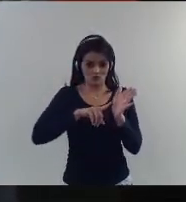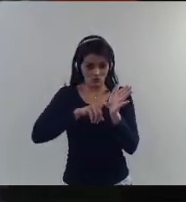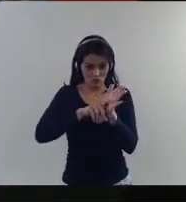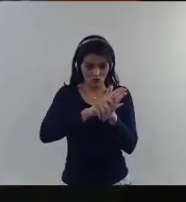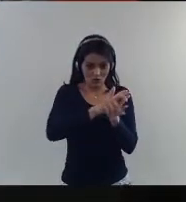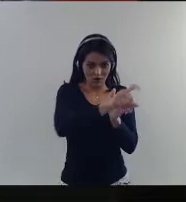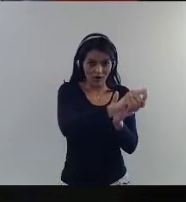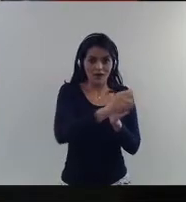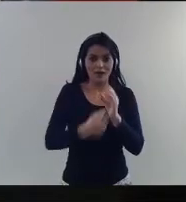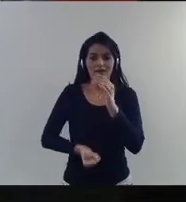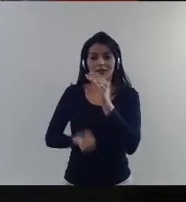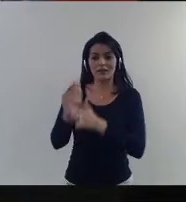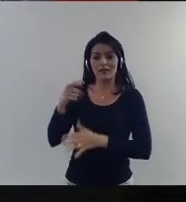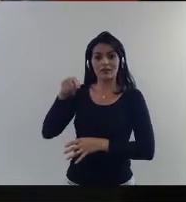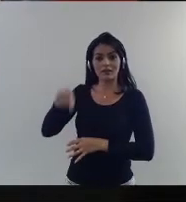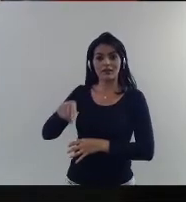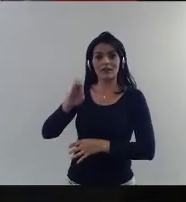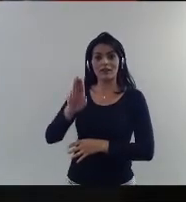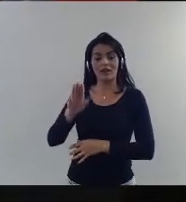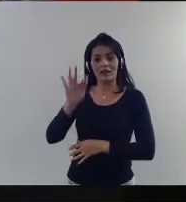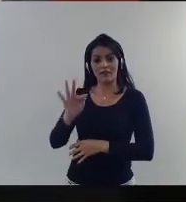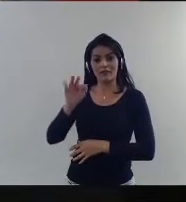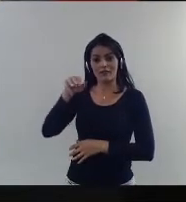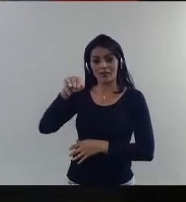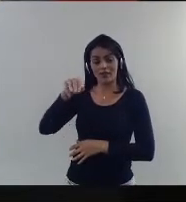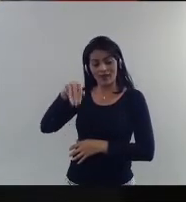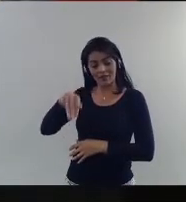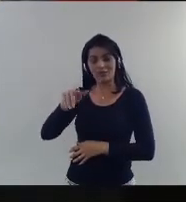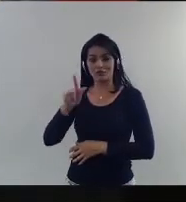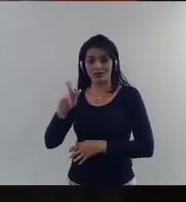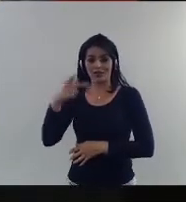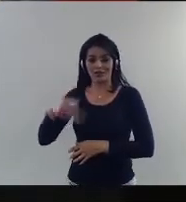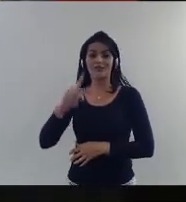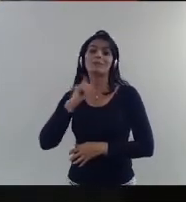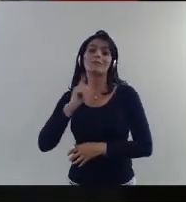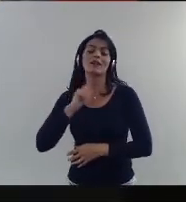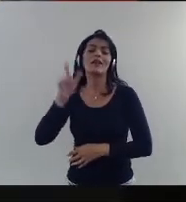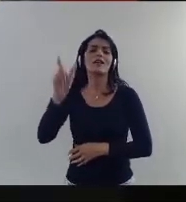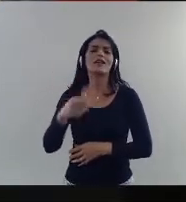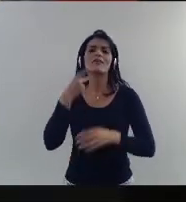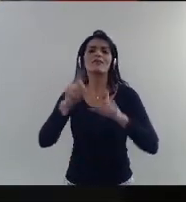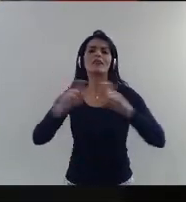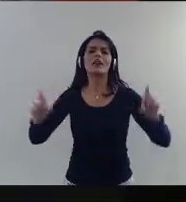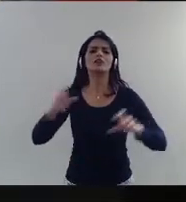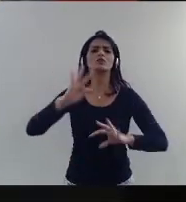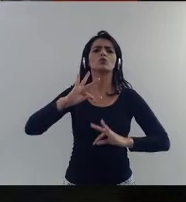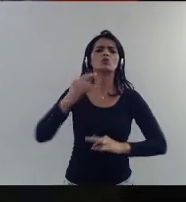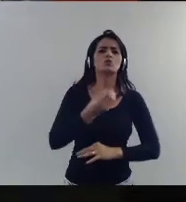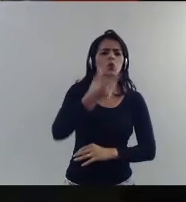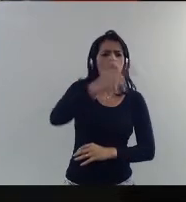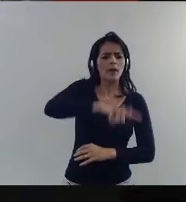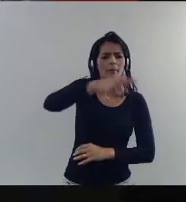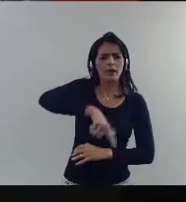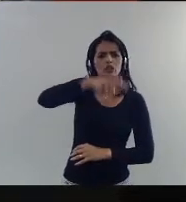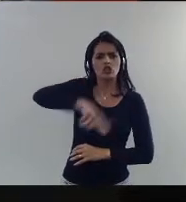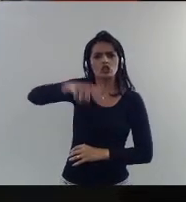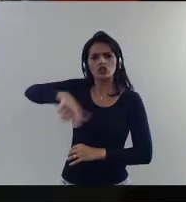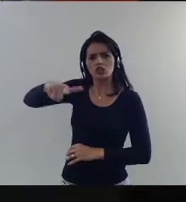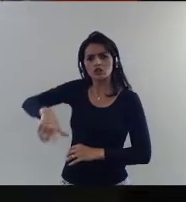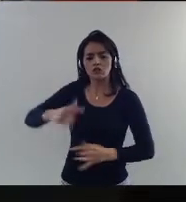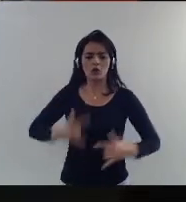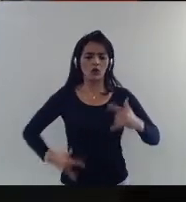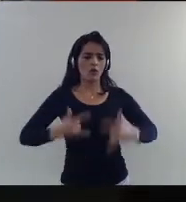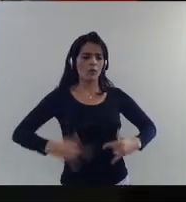UFMG, aqui em Minas Gerais. Ele tem uma frase que é sensacional. Tudo que é repetitivo, o robô faz